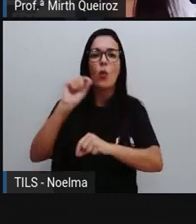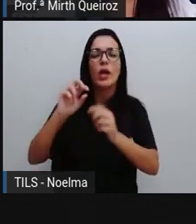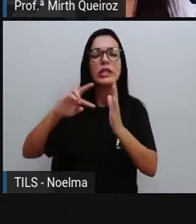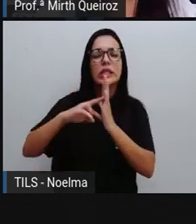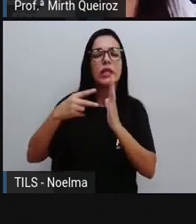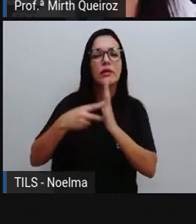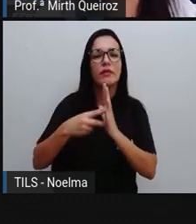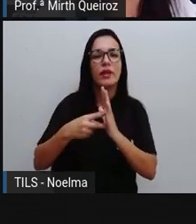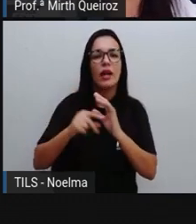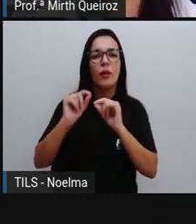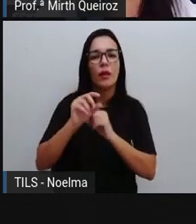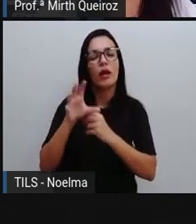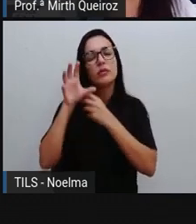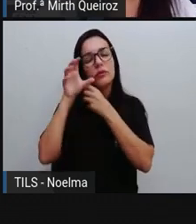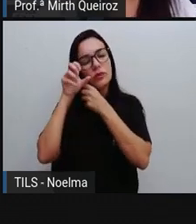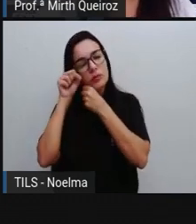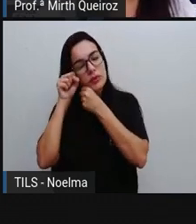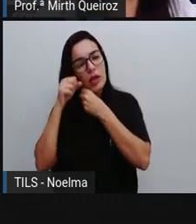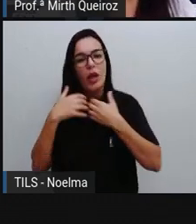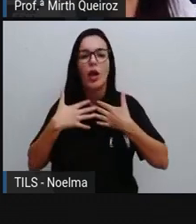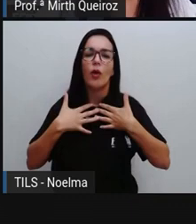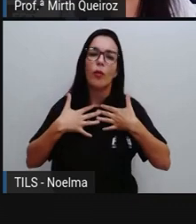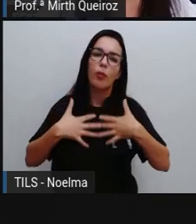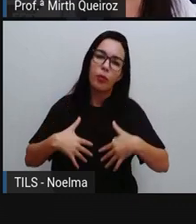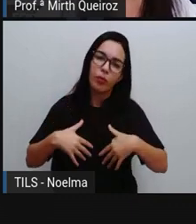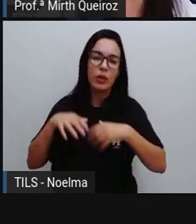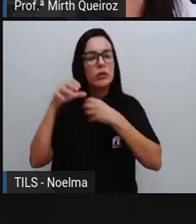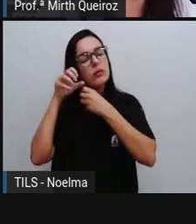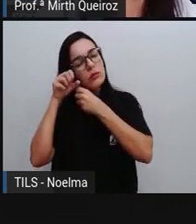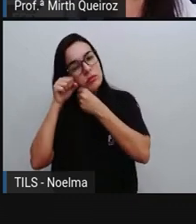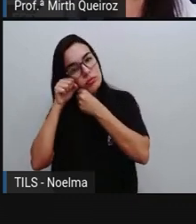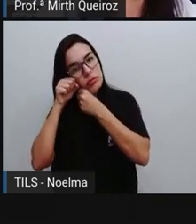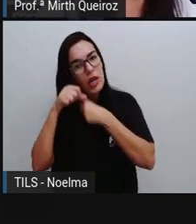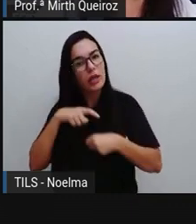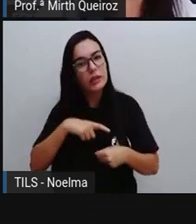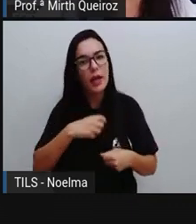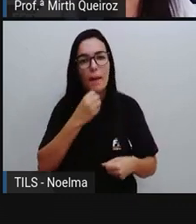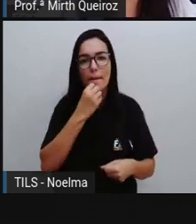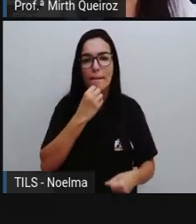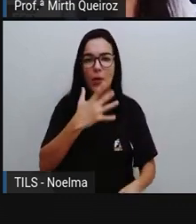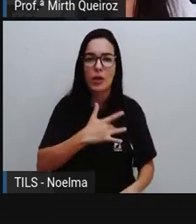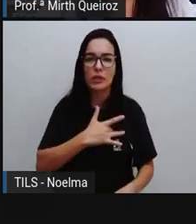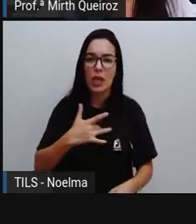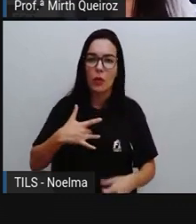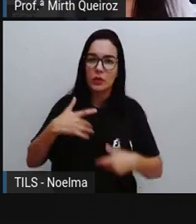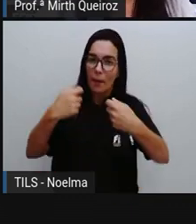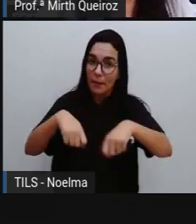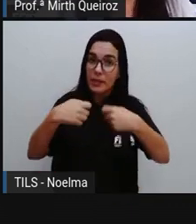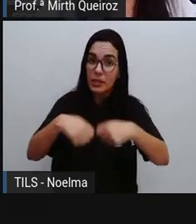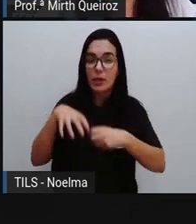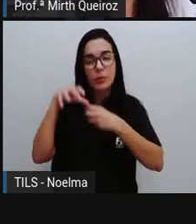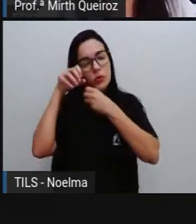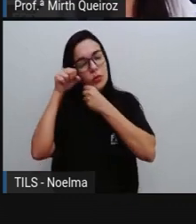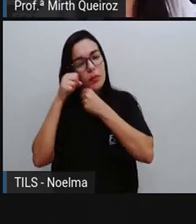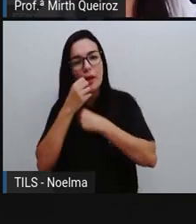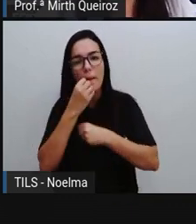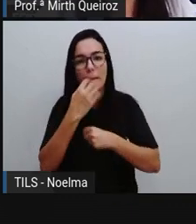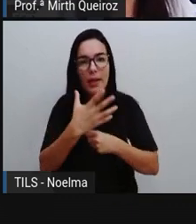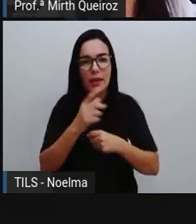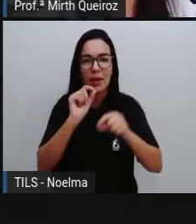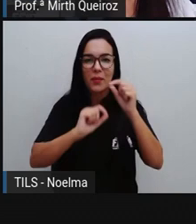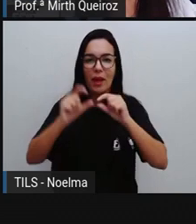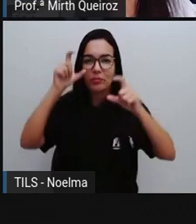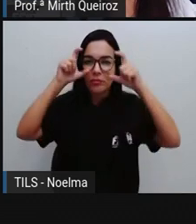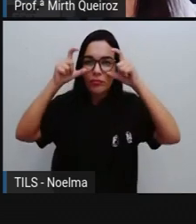no sono, descansar no sono. Para termos boa saúde, precisamos dormir bem. As